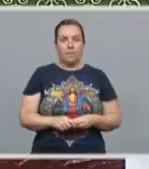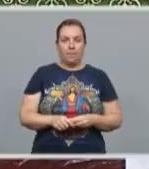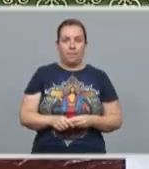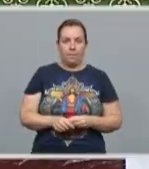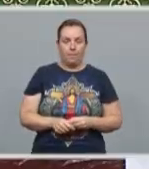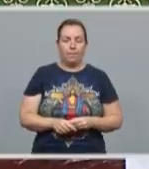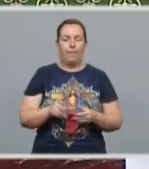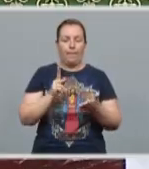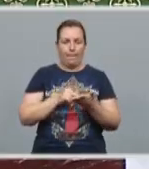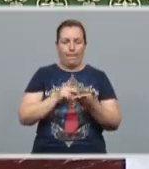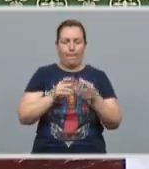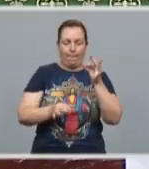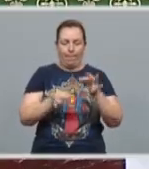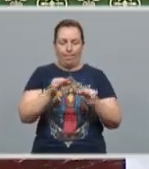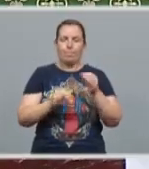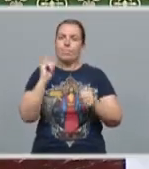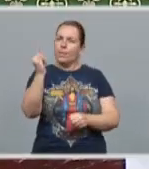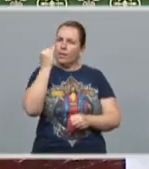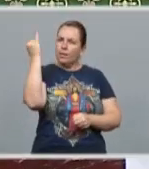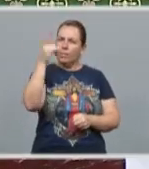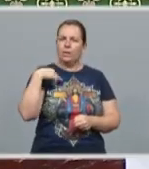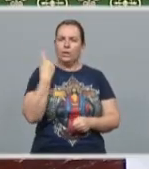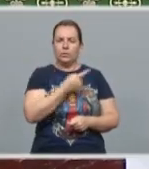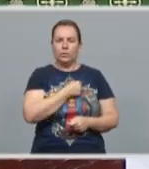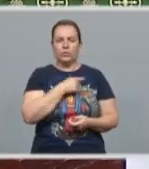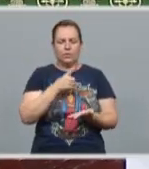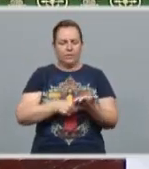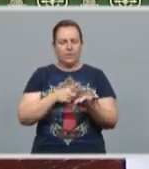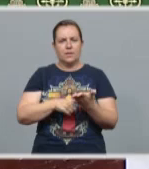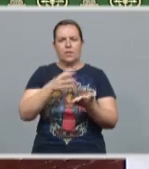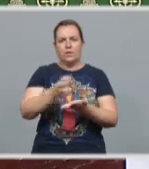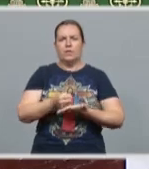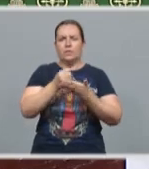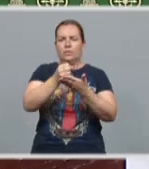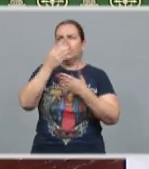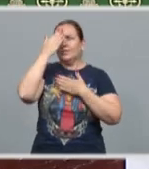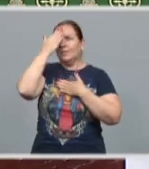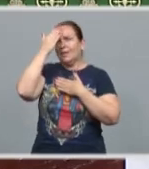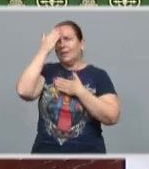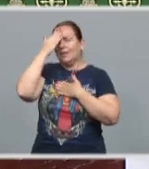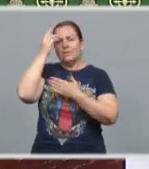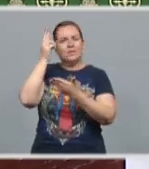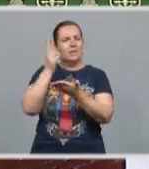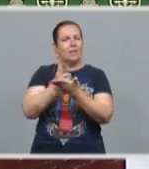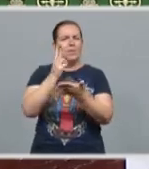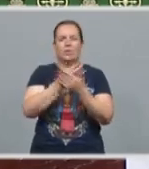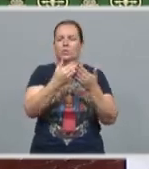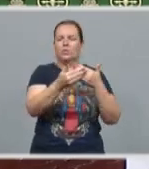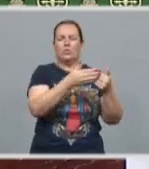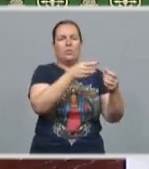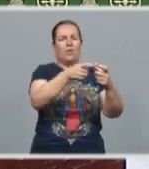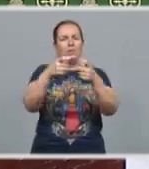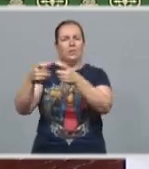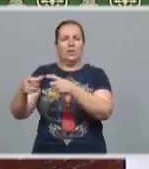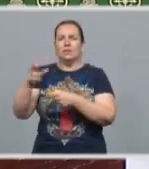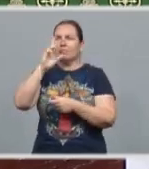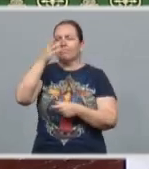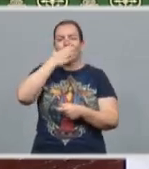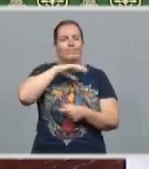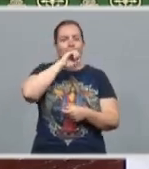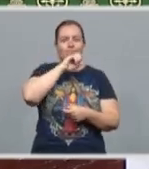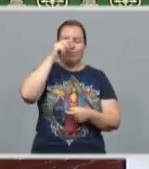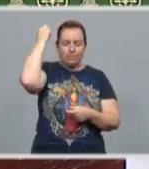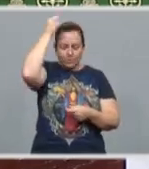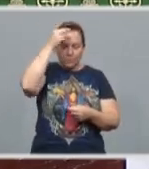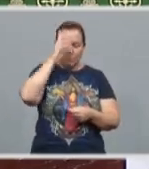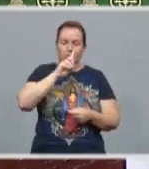salvação. Na verdade é justo e necessário. É nosso dever e salvação dar-vos graça sempre em todo lugar. Senhor